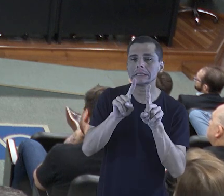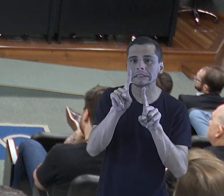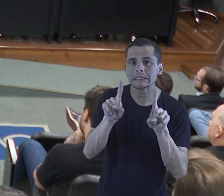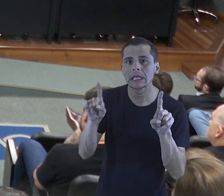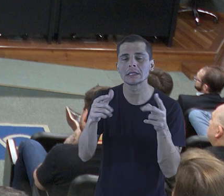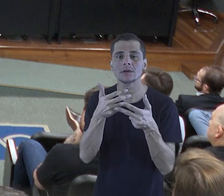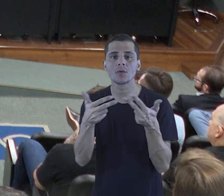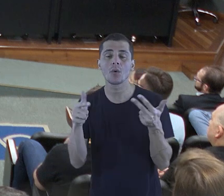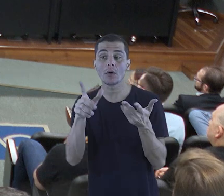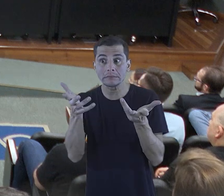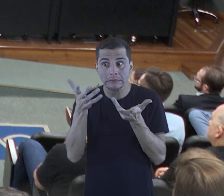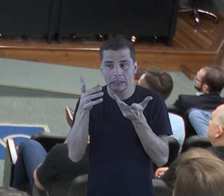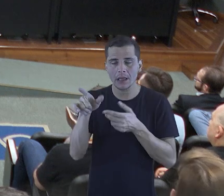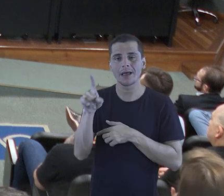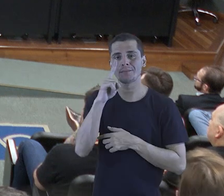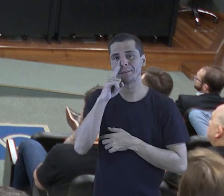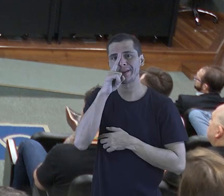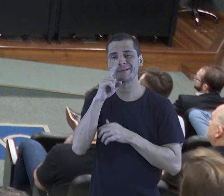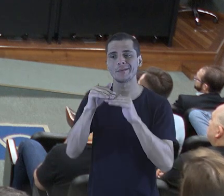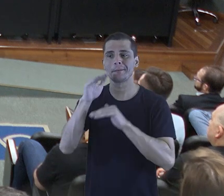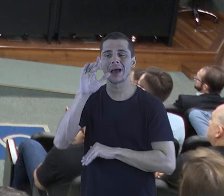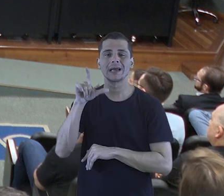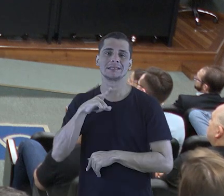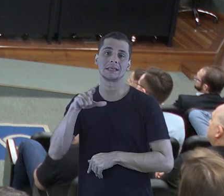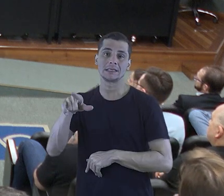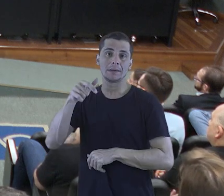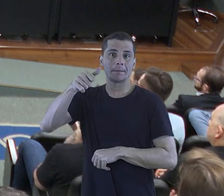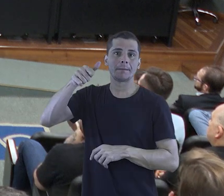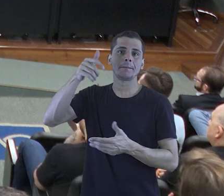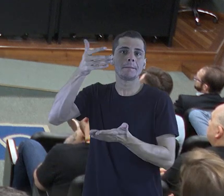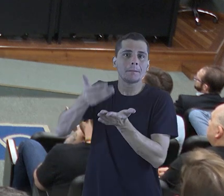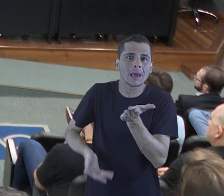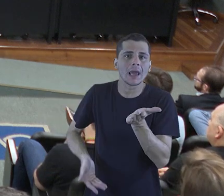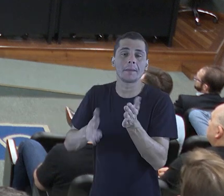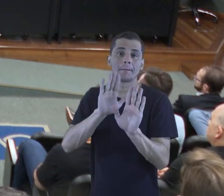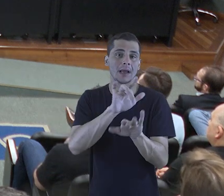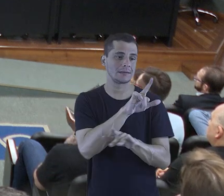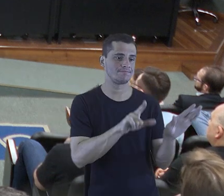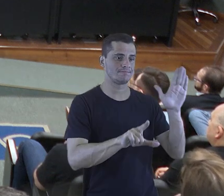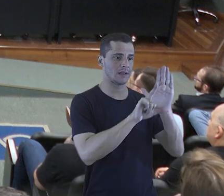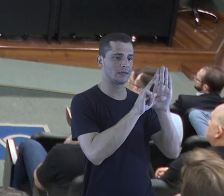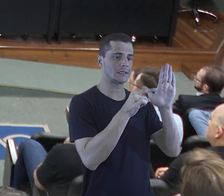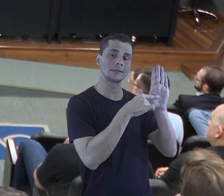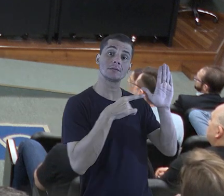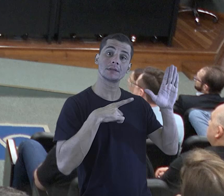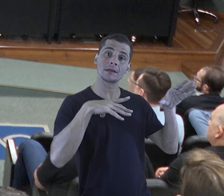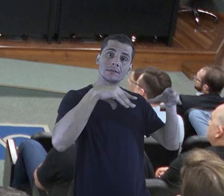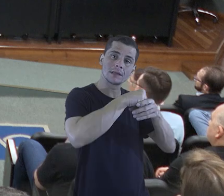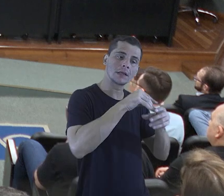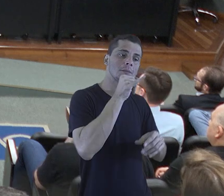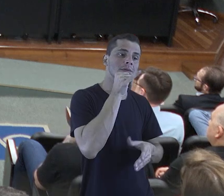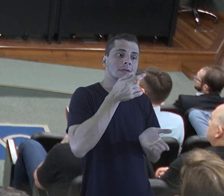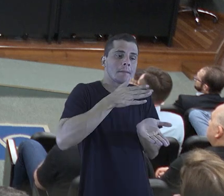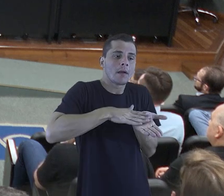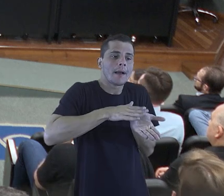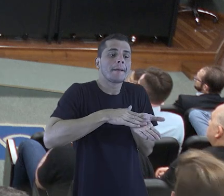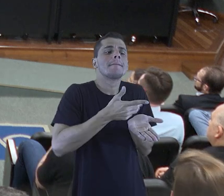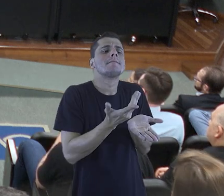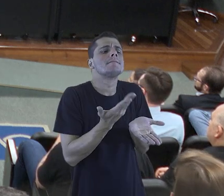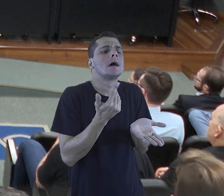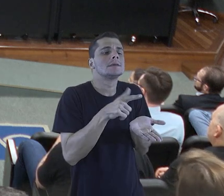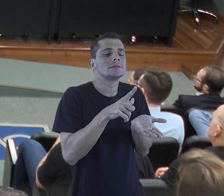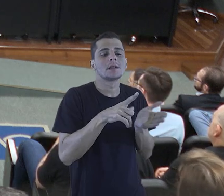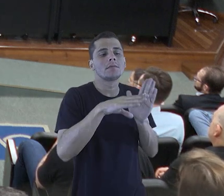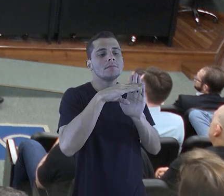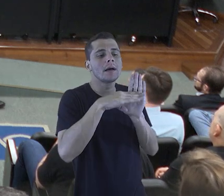licitação. Se eu achar que o risco é muito alto, não participa. Mas isso é inconstitucional. A Petrobras inventou algo inconstitucional. Por quê? Porque a